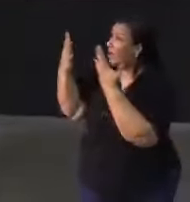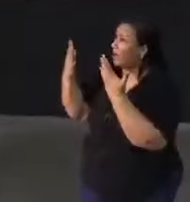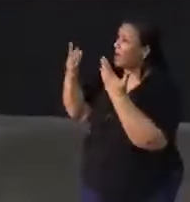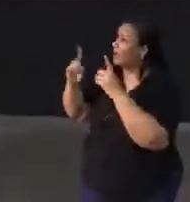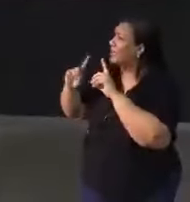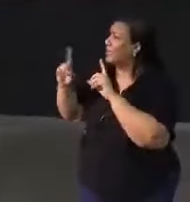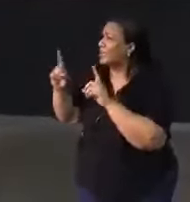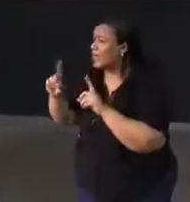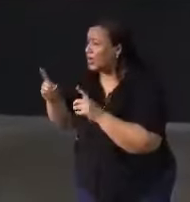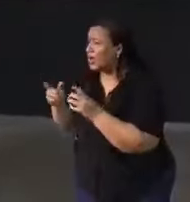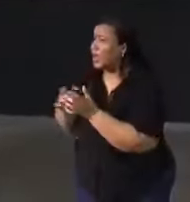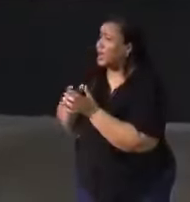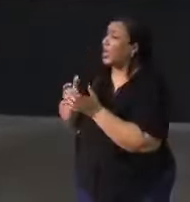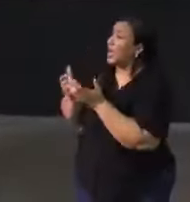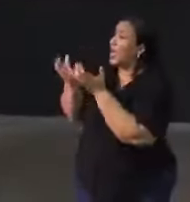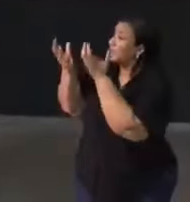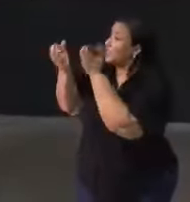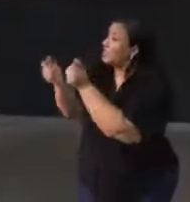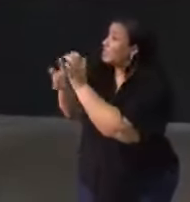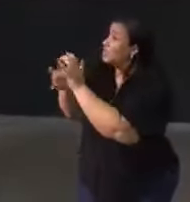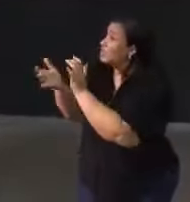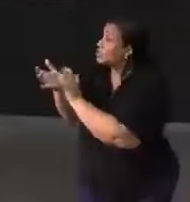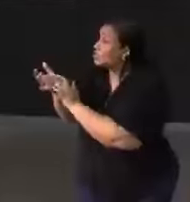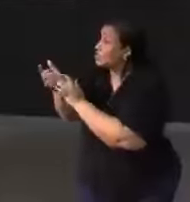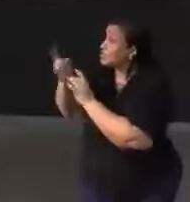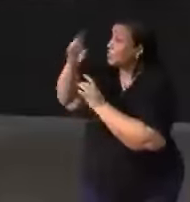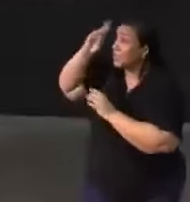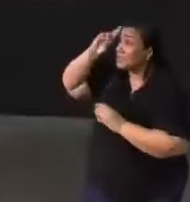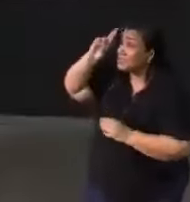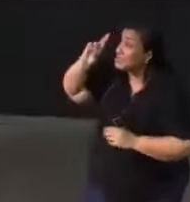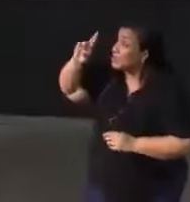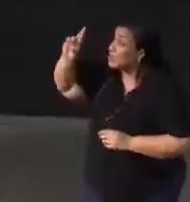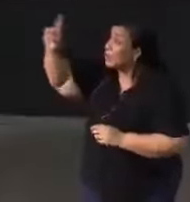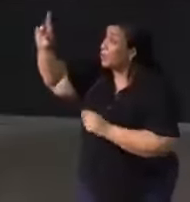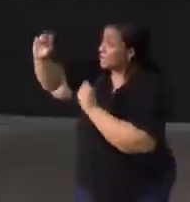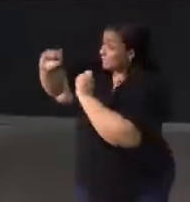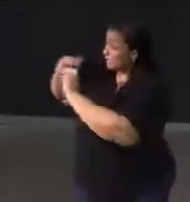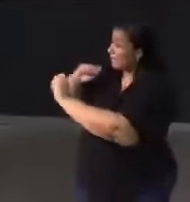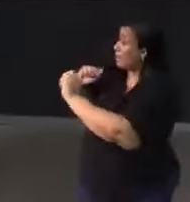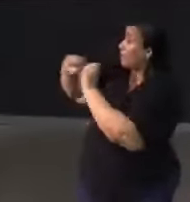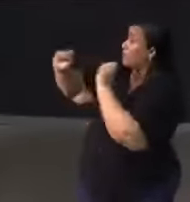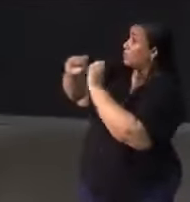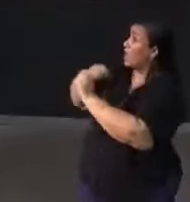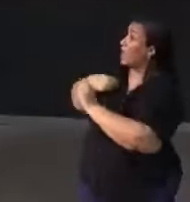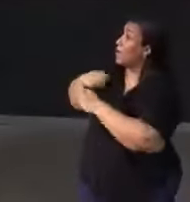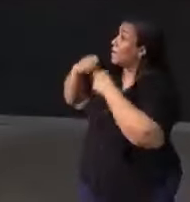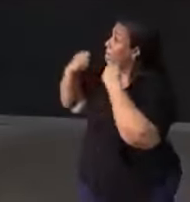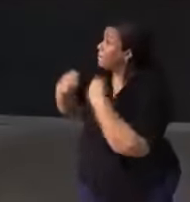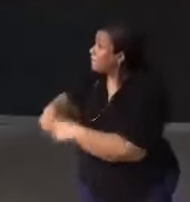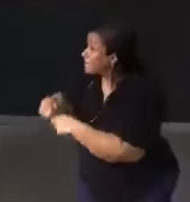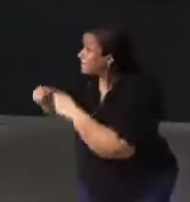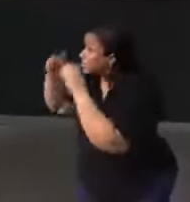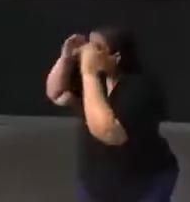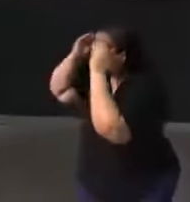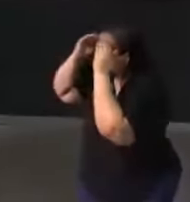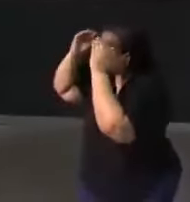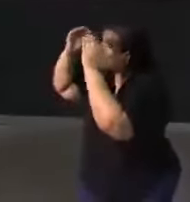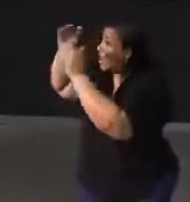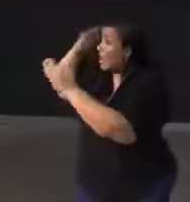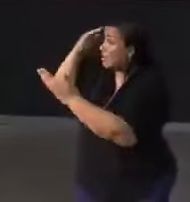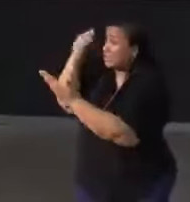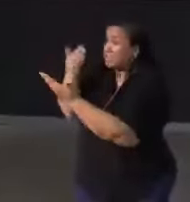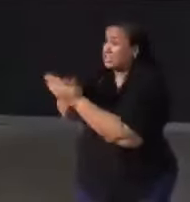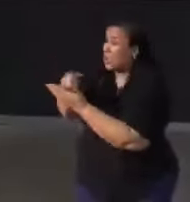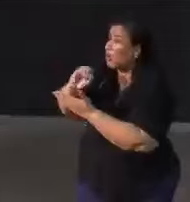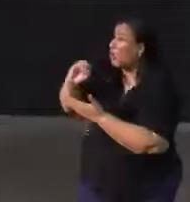ser Senhor da minha vida, e como servo, eu só tenho que obedecer, crendo ou não crendo, acreditando ou não